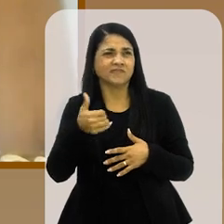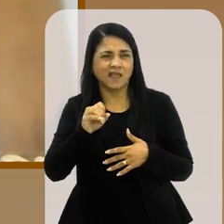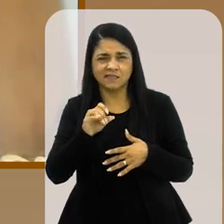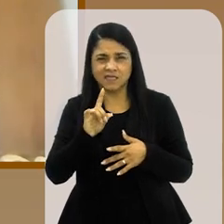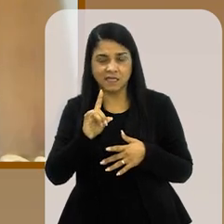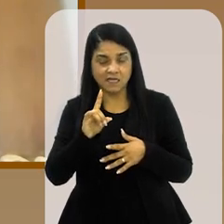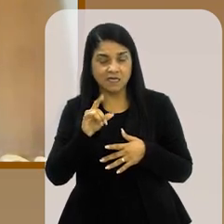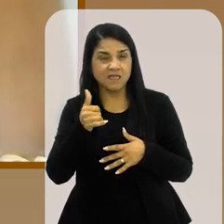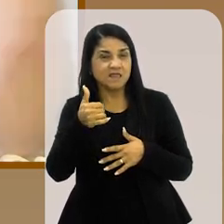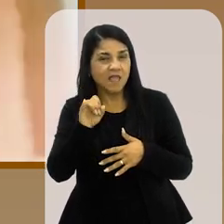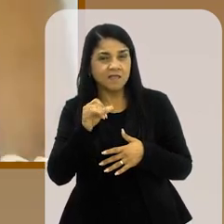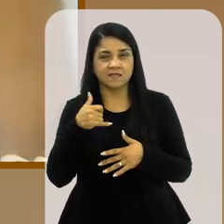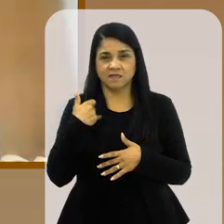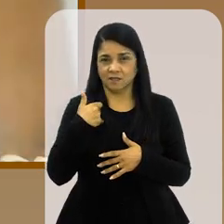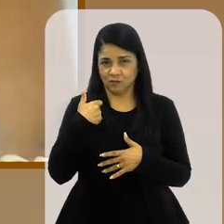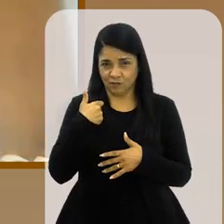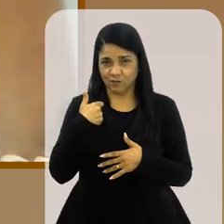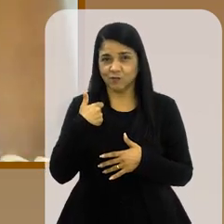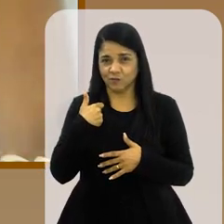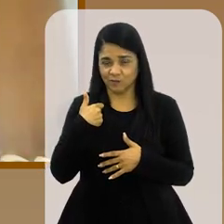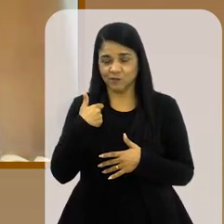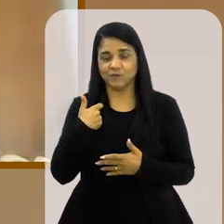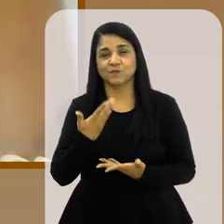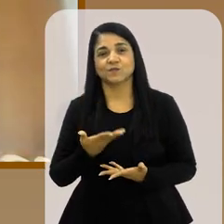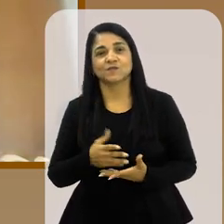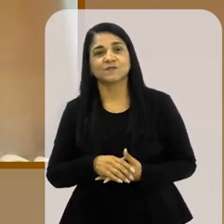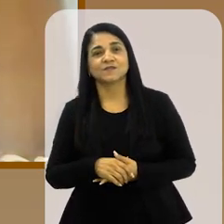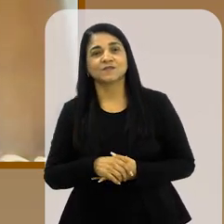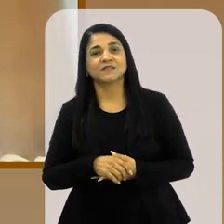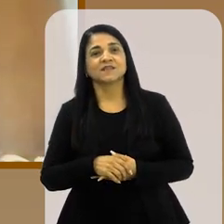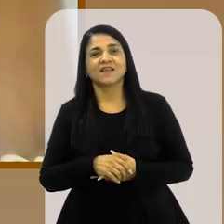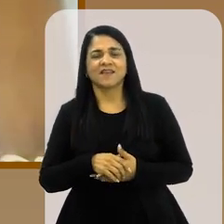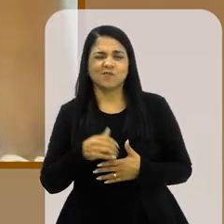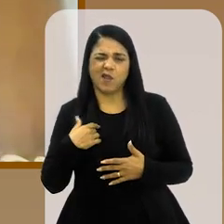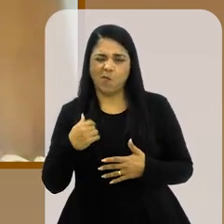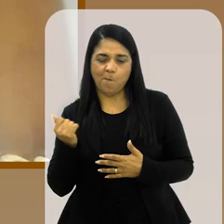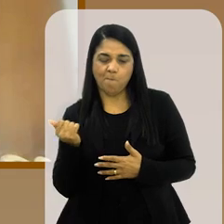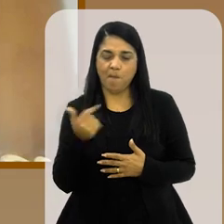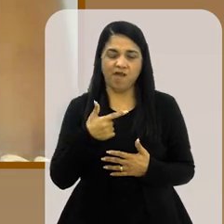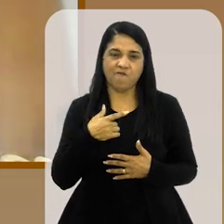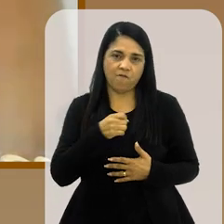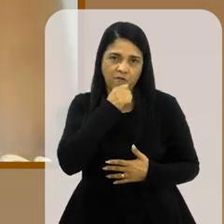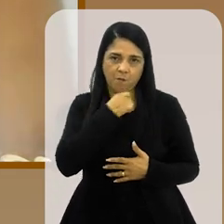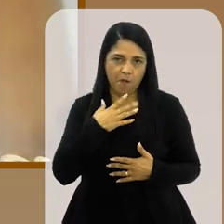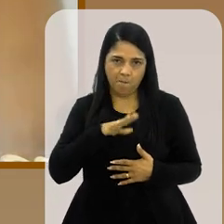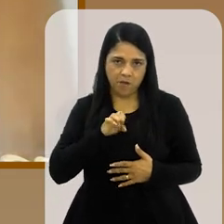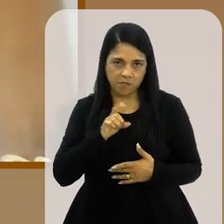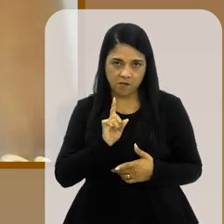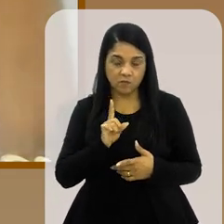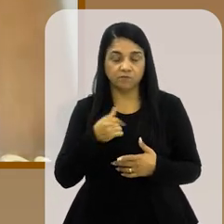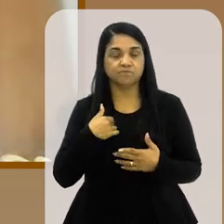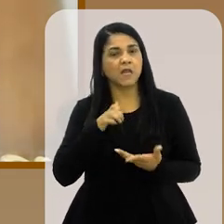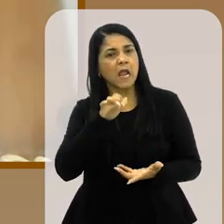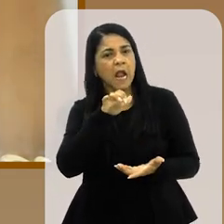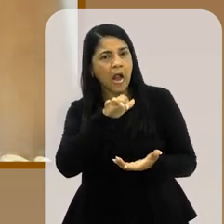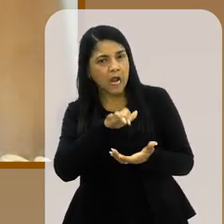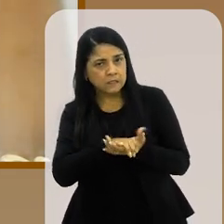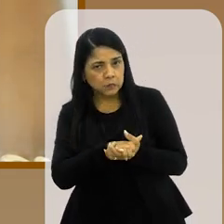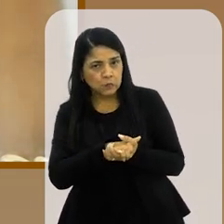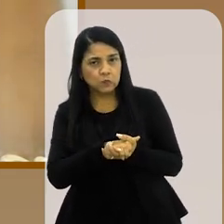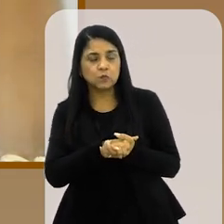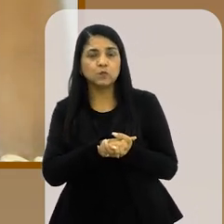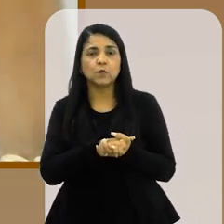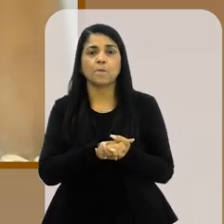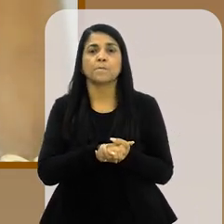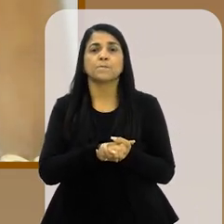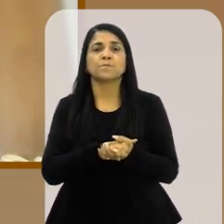com 10 anos a mais, nada disso. Ele não era 10 anos mais velho. E eles se casaram. Meu pai já tinha sido